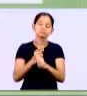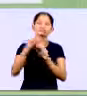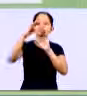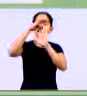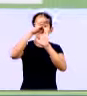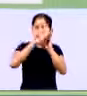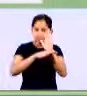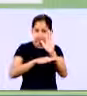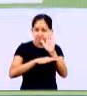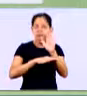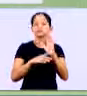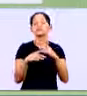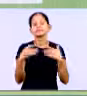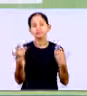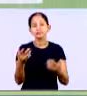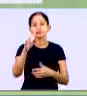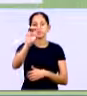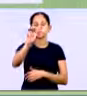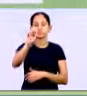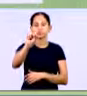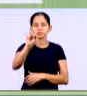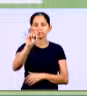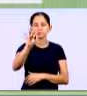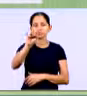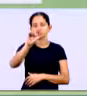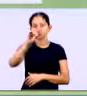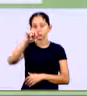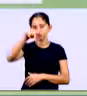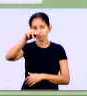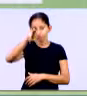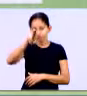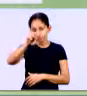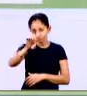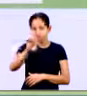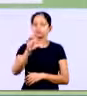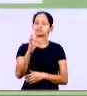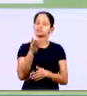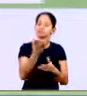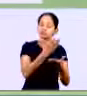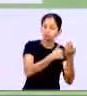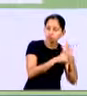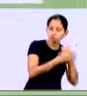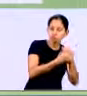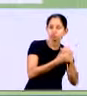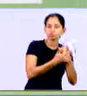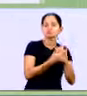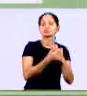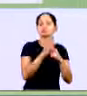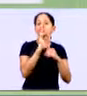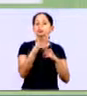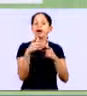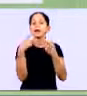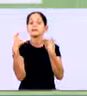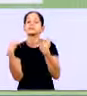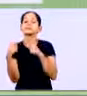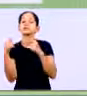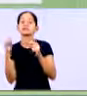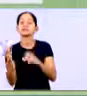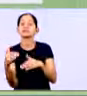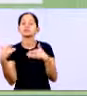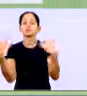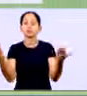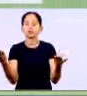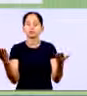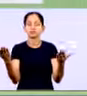aqui, o estoque que eu tinha, certo? O estoque de produtos acabados e as necessidades,